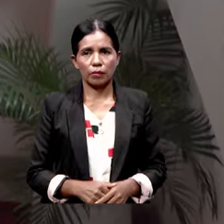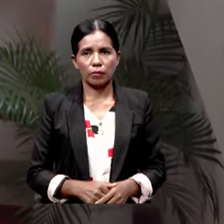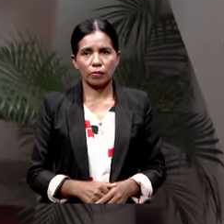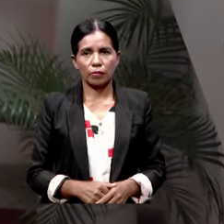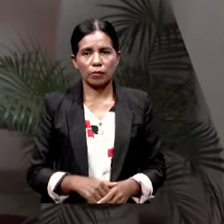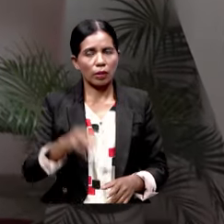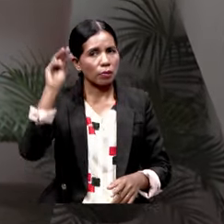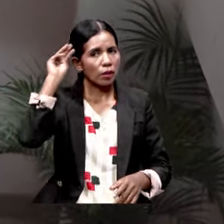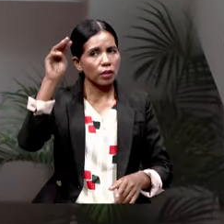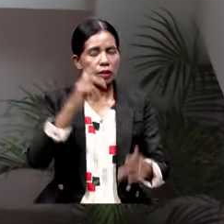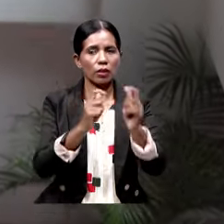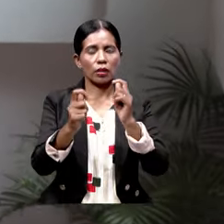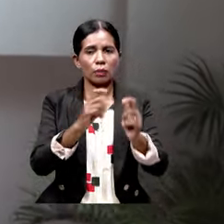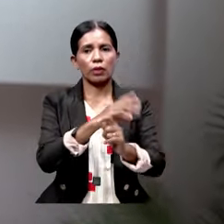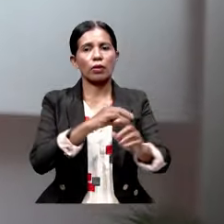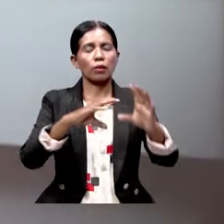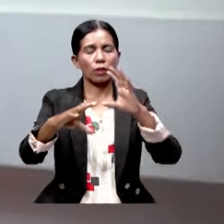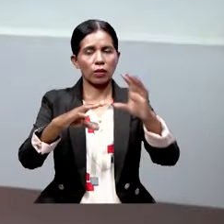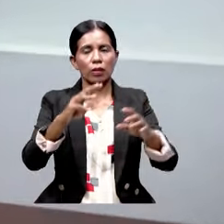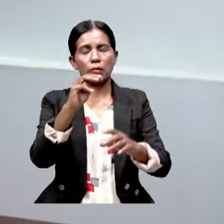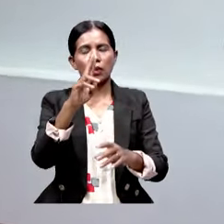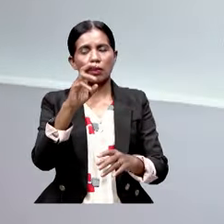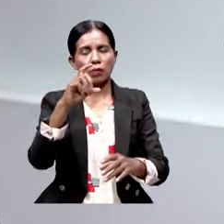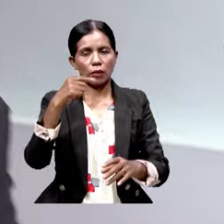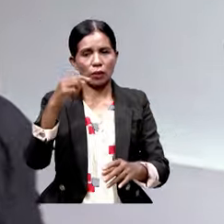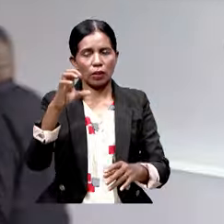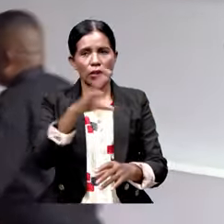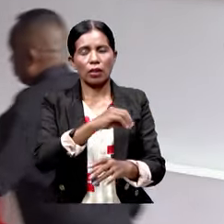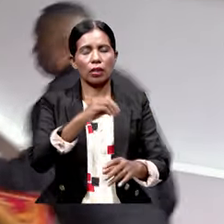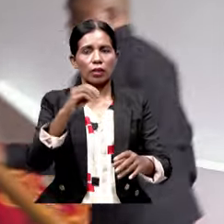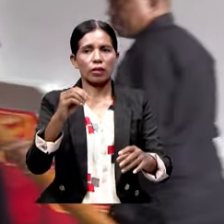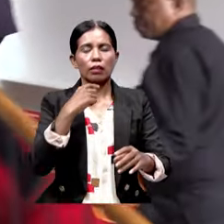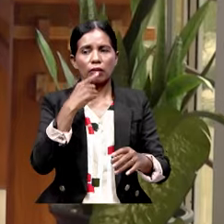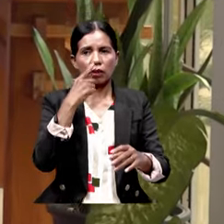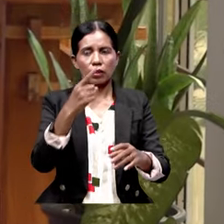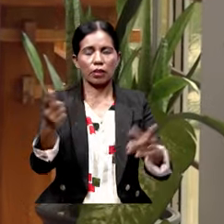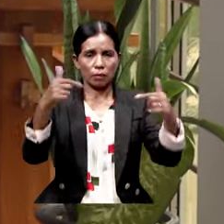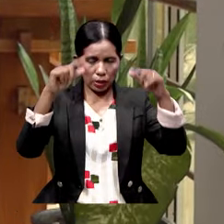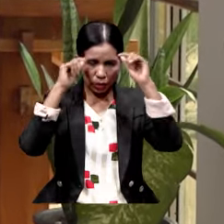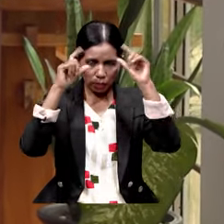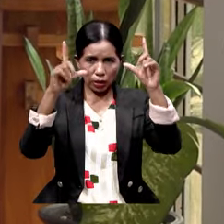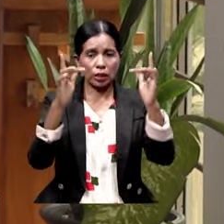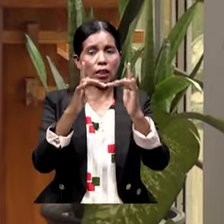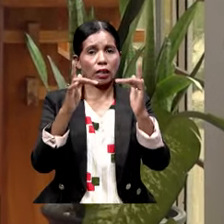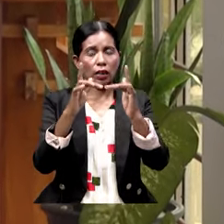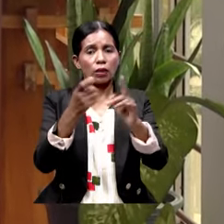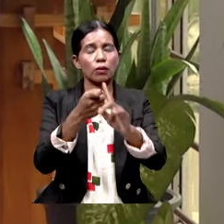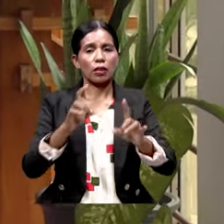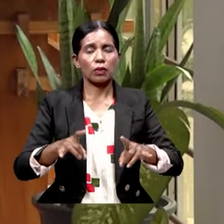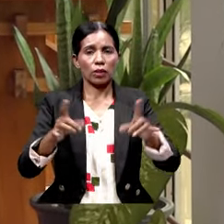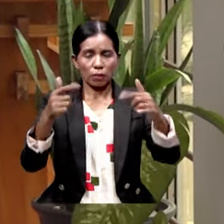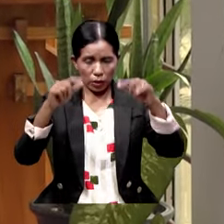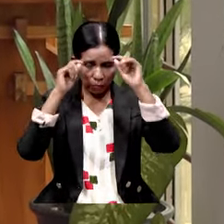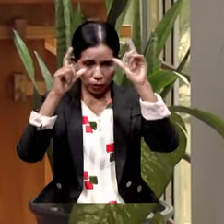Ministro de Transporte e Comunicação, Miguel Manitelo, afirma que cabo submarino fibra ótica seitou a Timor-Leste a Fulan Maio, no equipa técnica